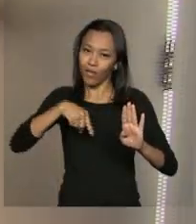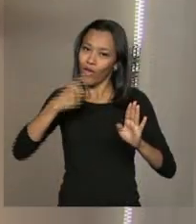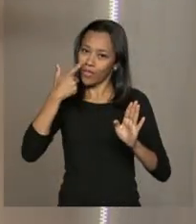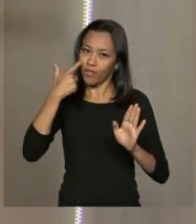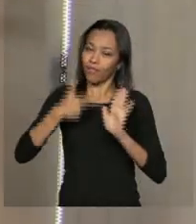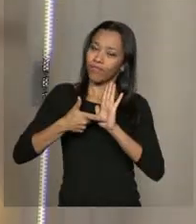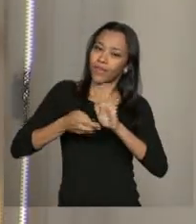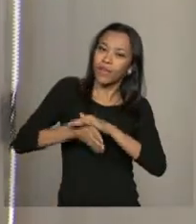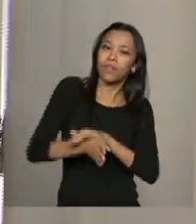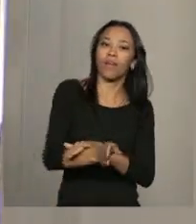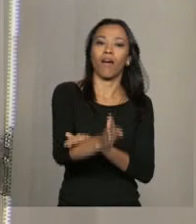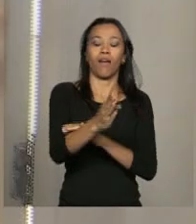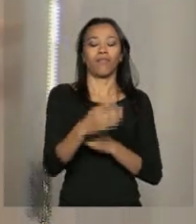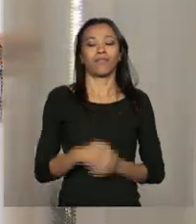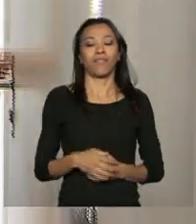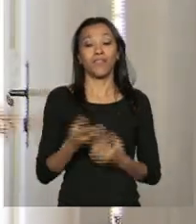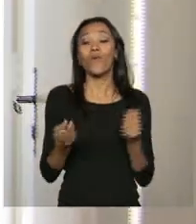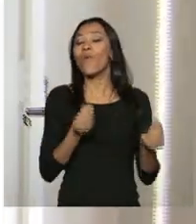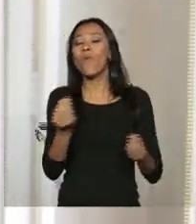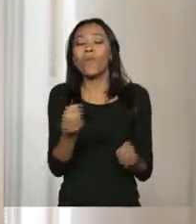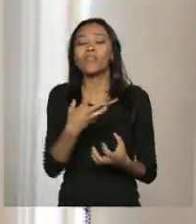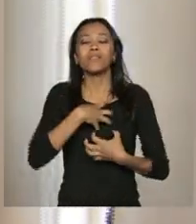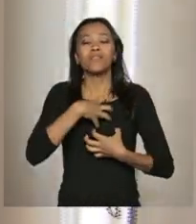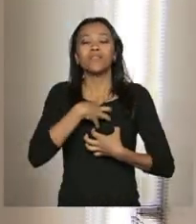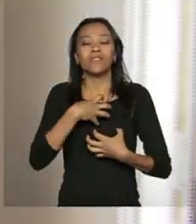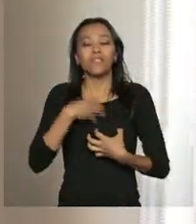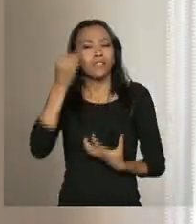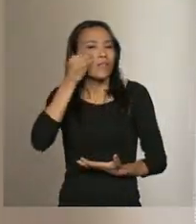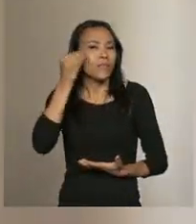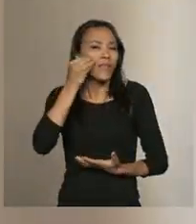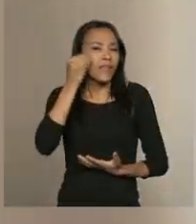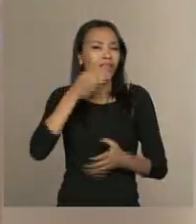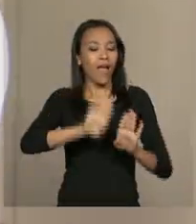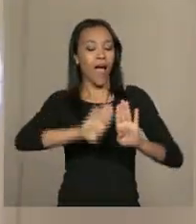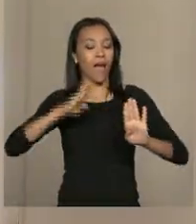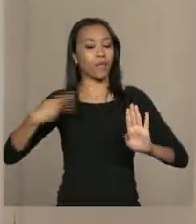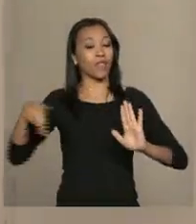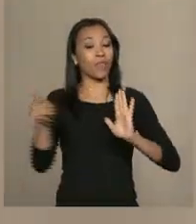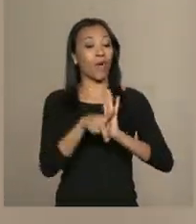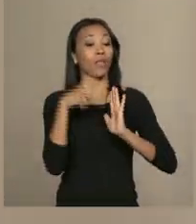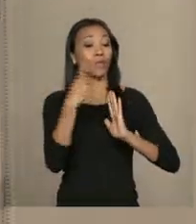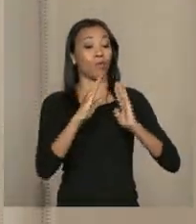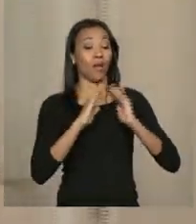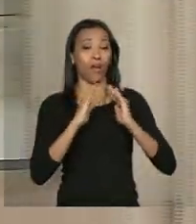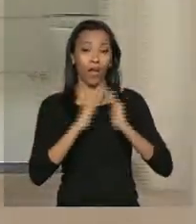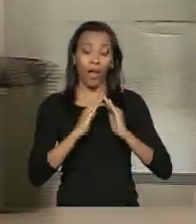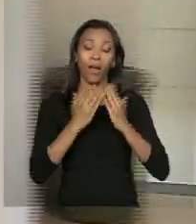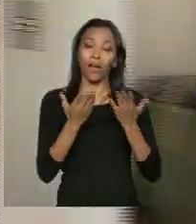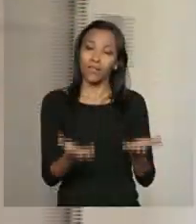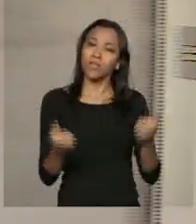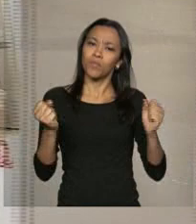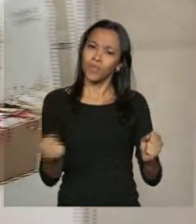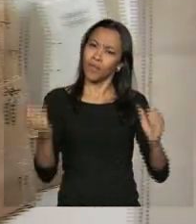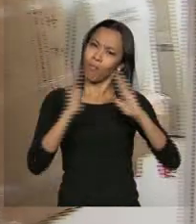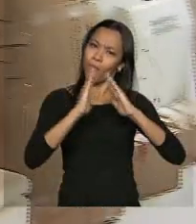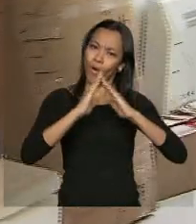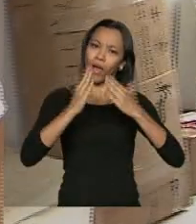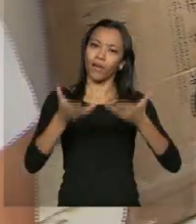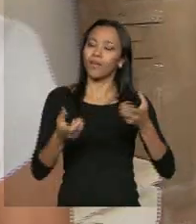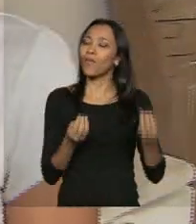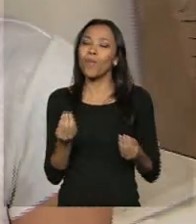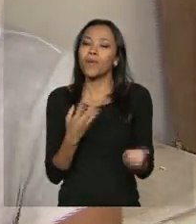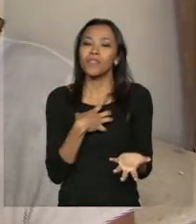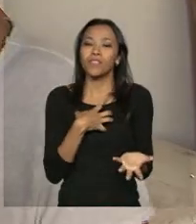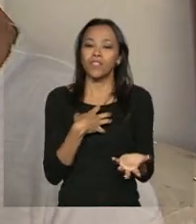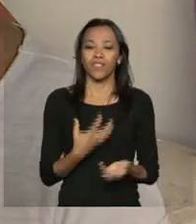gente. Francisca, conta aí como que é essa experiência de poder abrir as portas da sua casa para poder morar aqui agora. Gente,